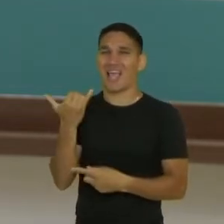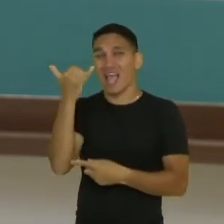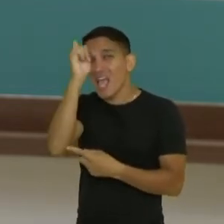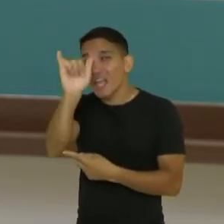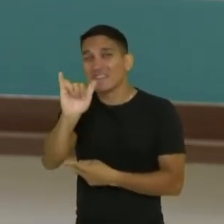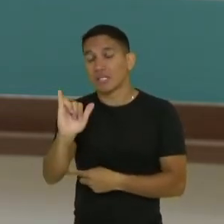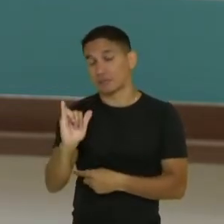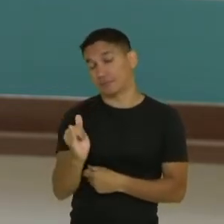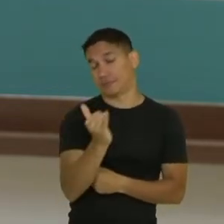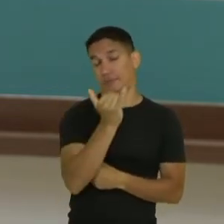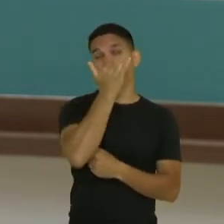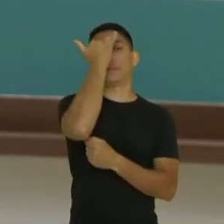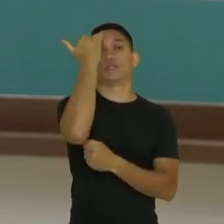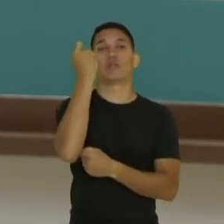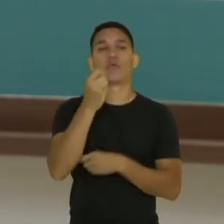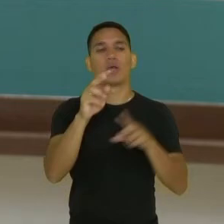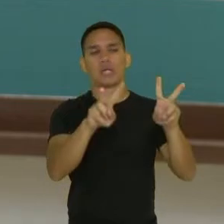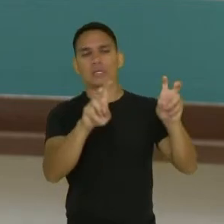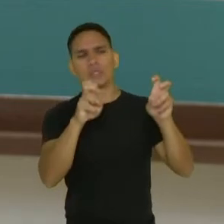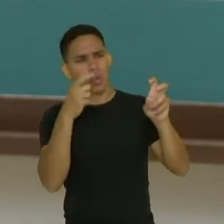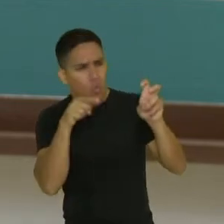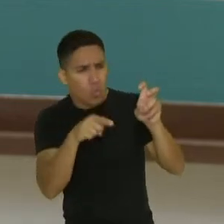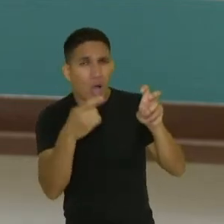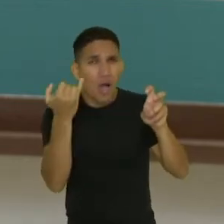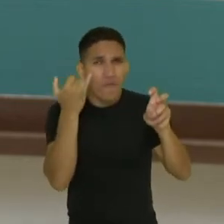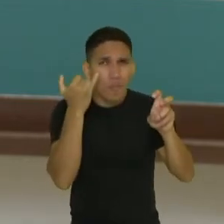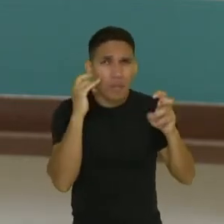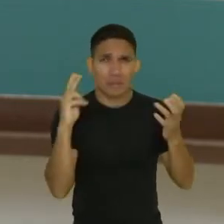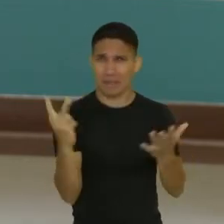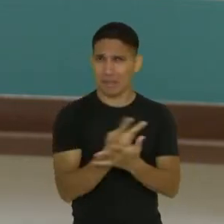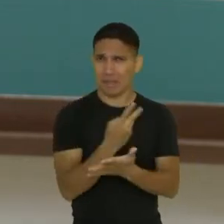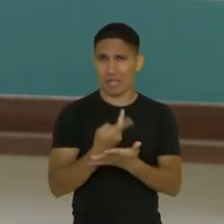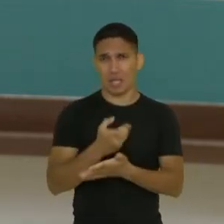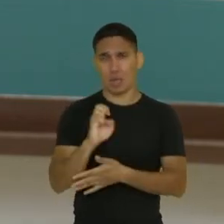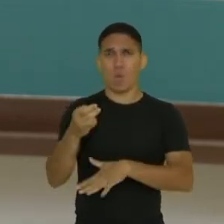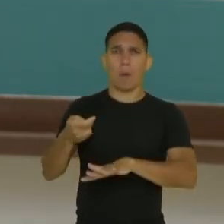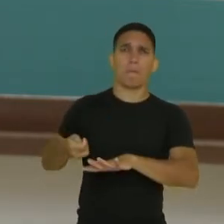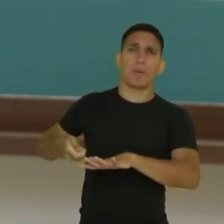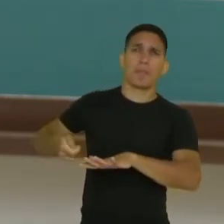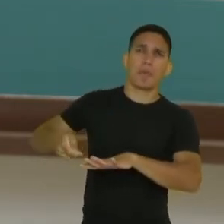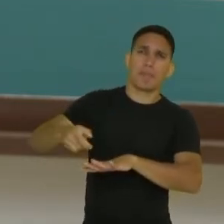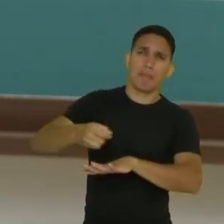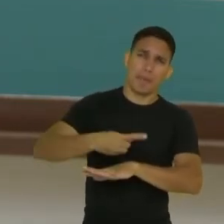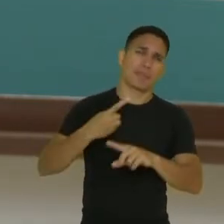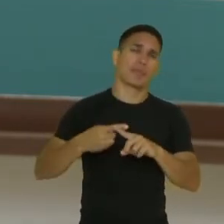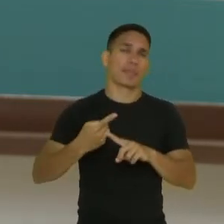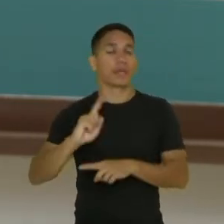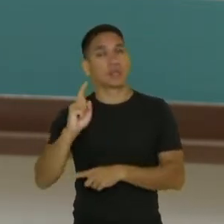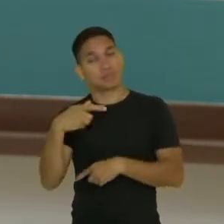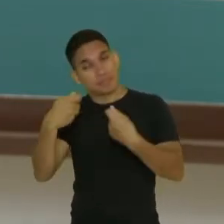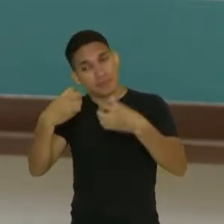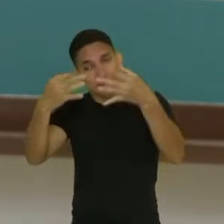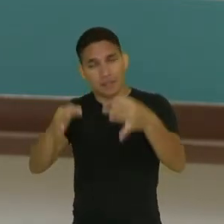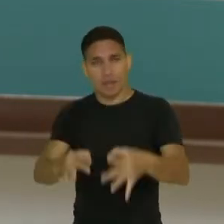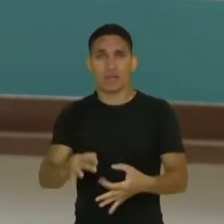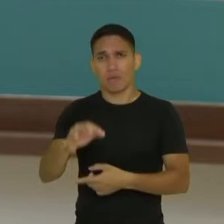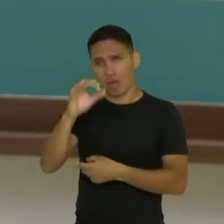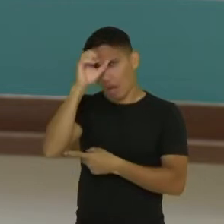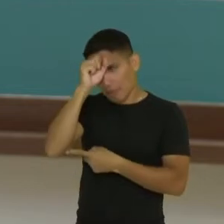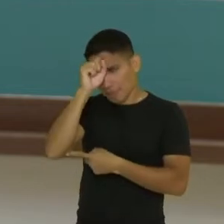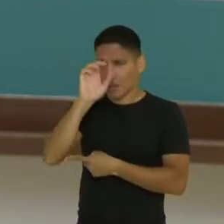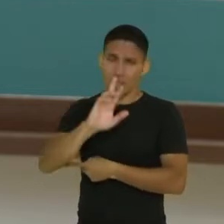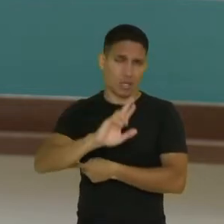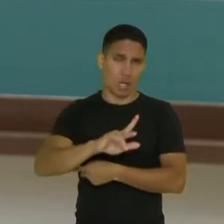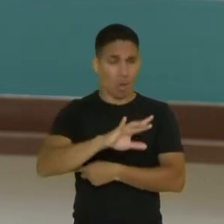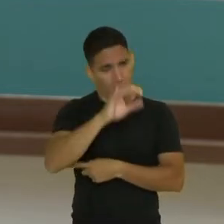cilada de repente pegar uma informação equivocada, uma fake news, né, e aprender de forma errada, né, já